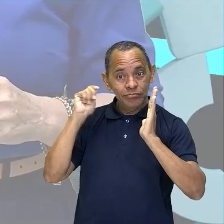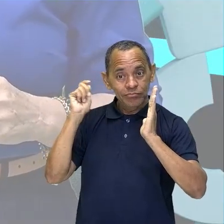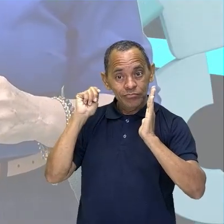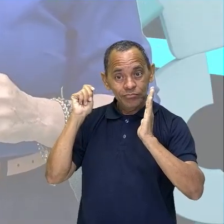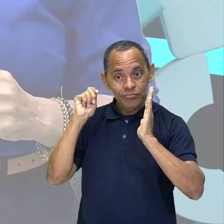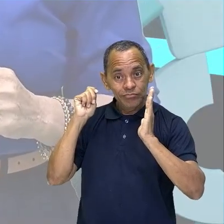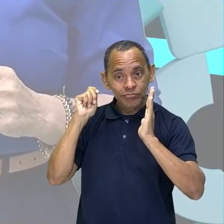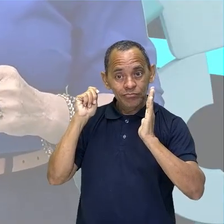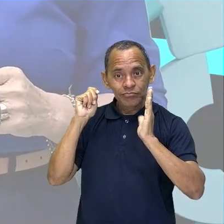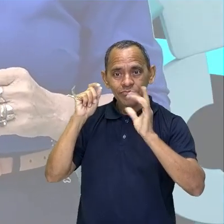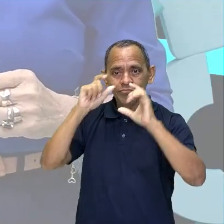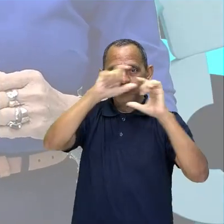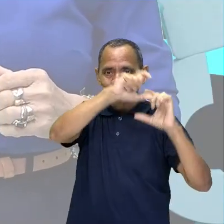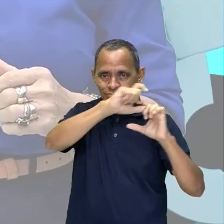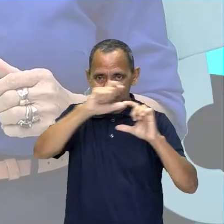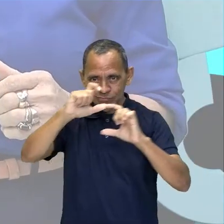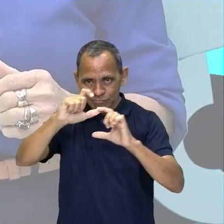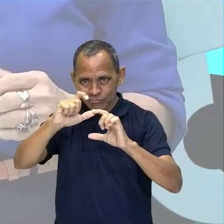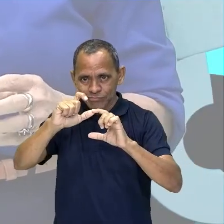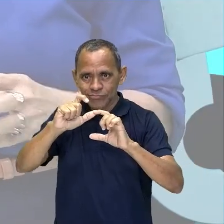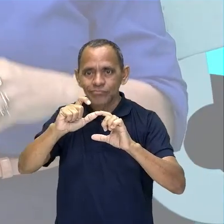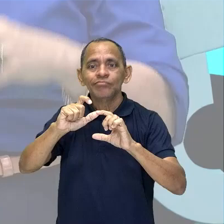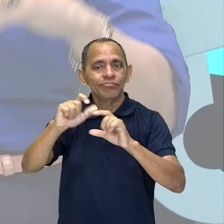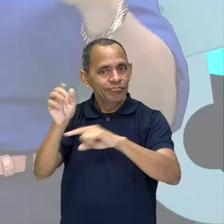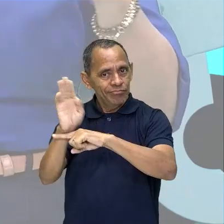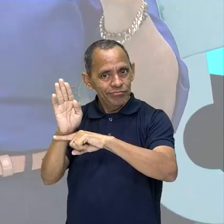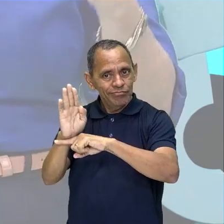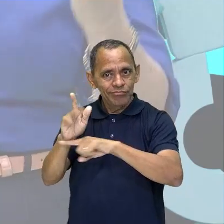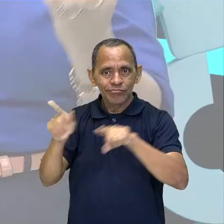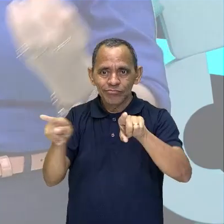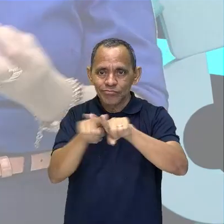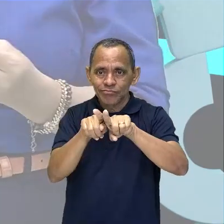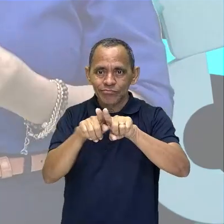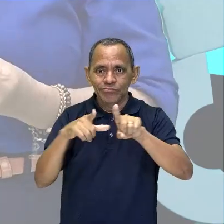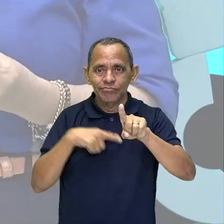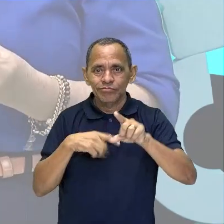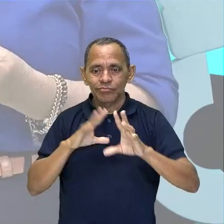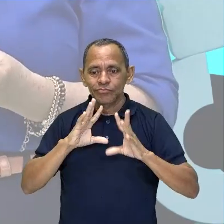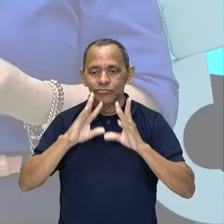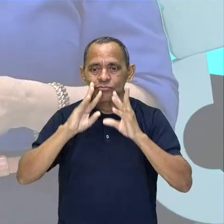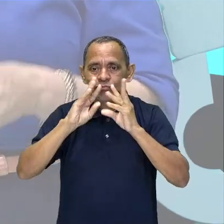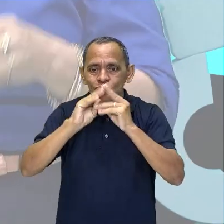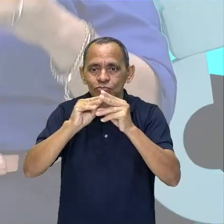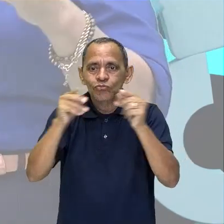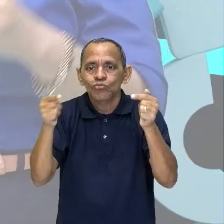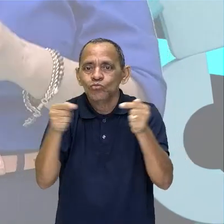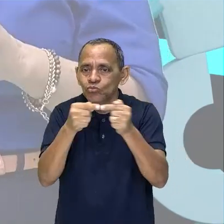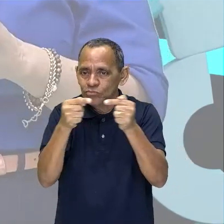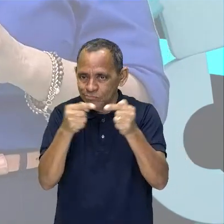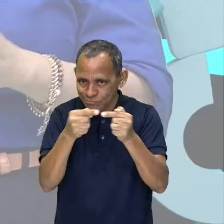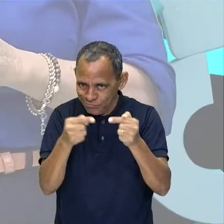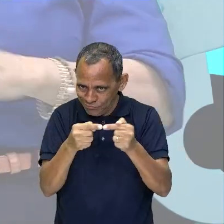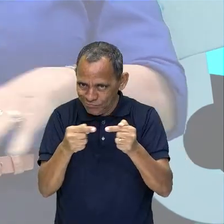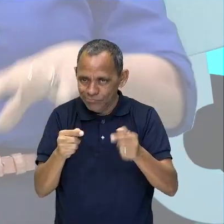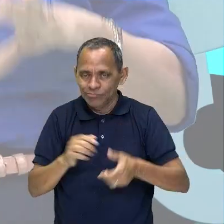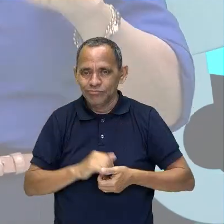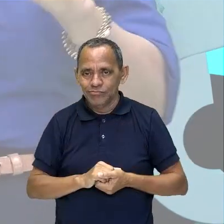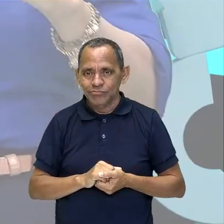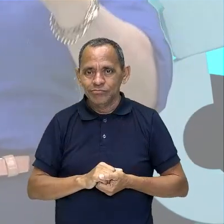tem animação e você tem vídeo. Tudo isso combinado. Então, nós,